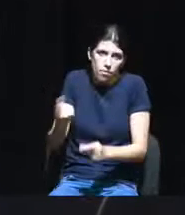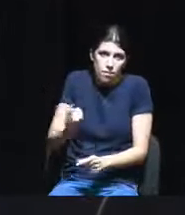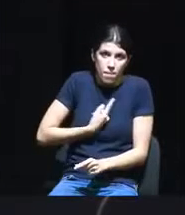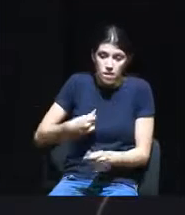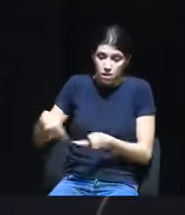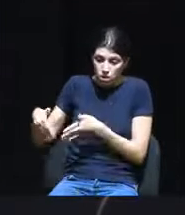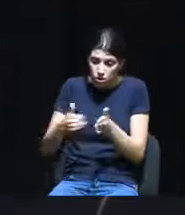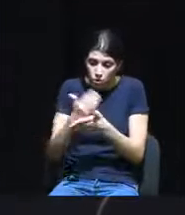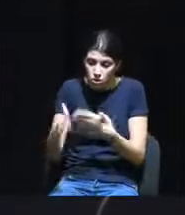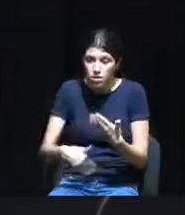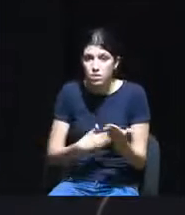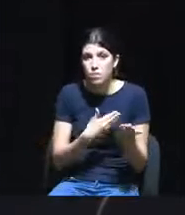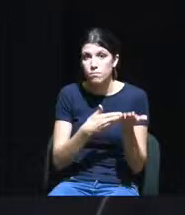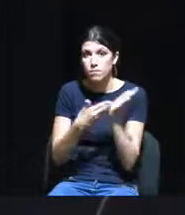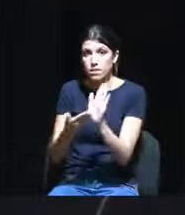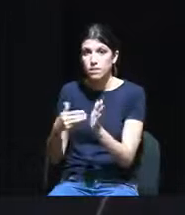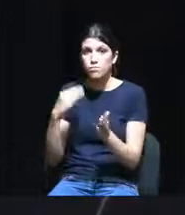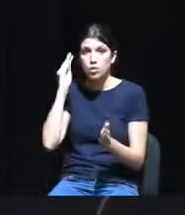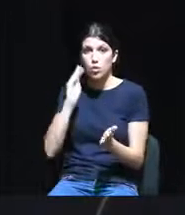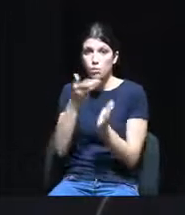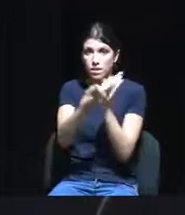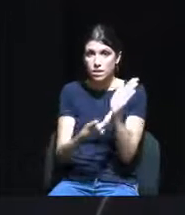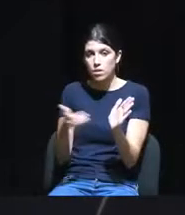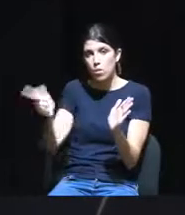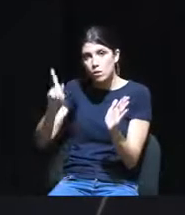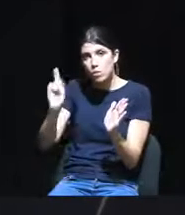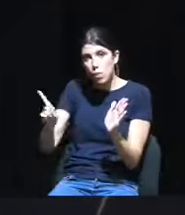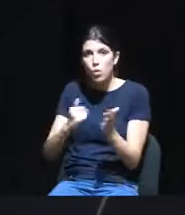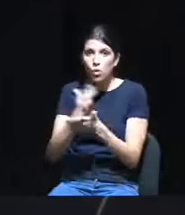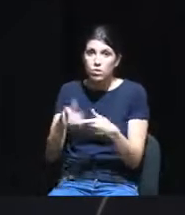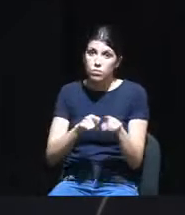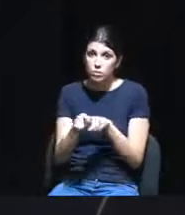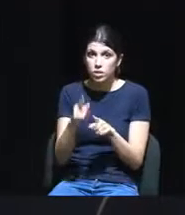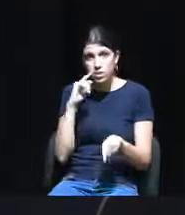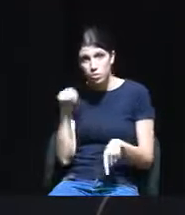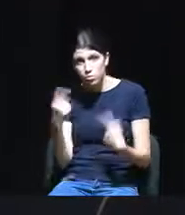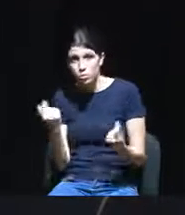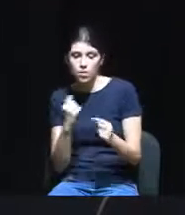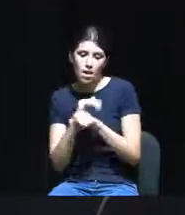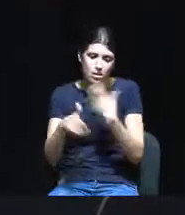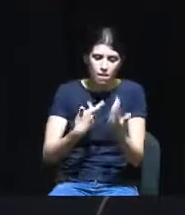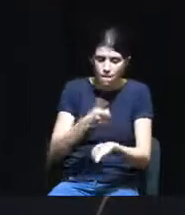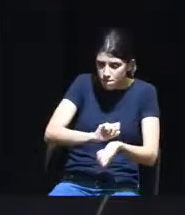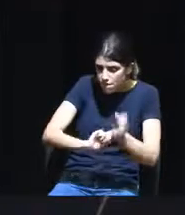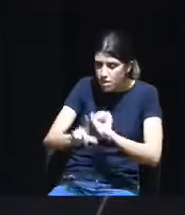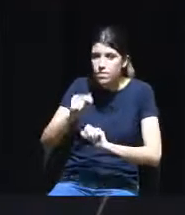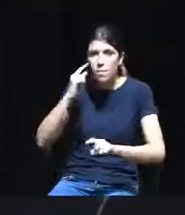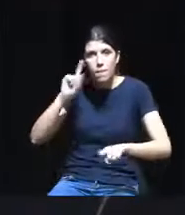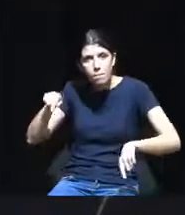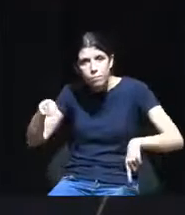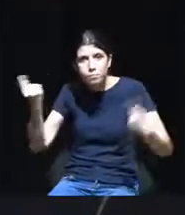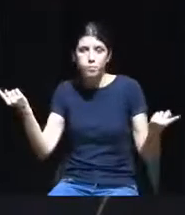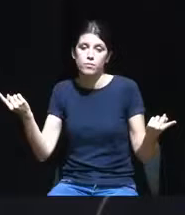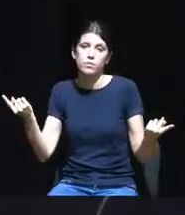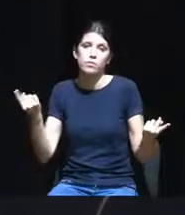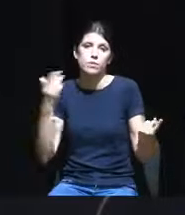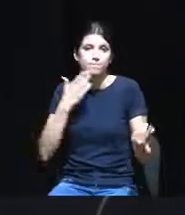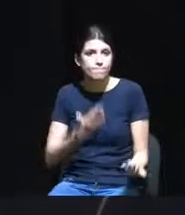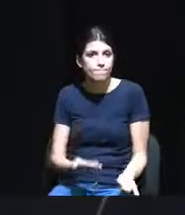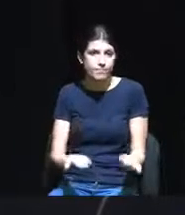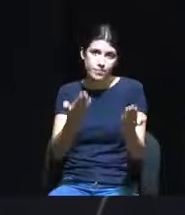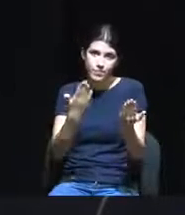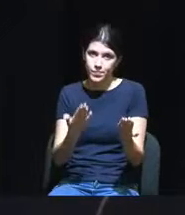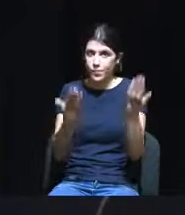o caminho, apresentamos hoje esta recomendação para que Lisboa continue as suas políticas públicas, o seu ativismo e a visibilidade. E